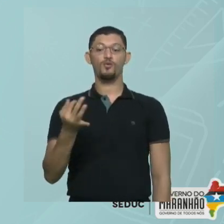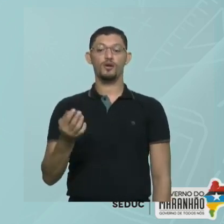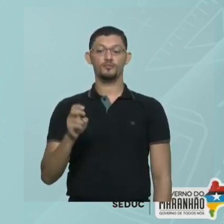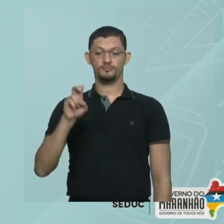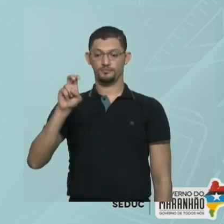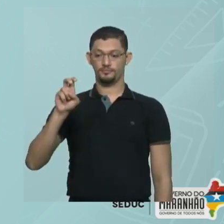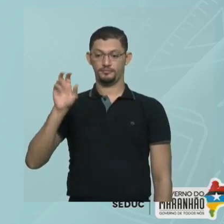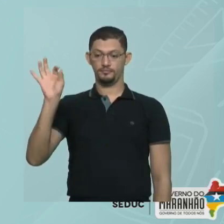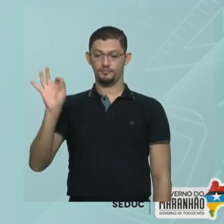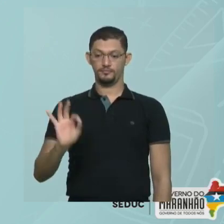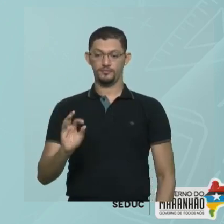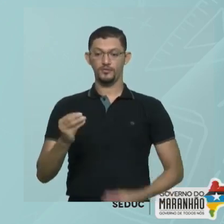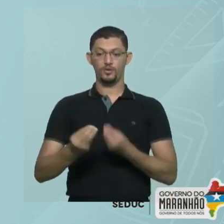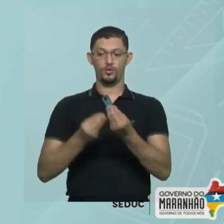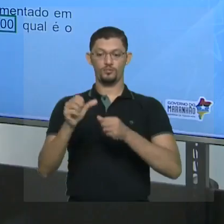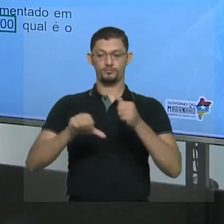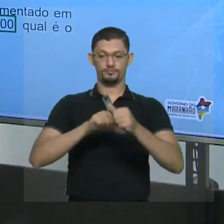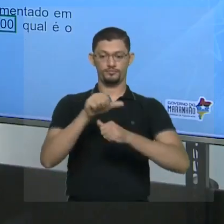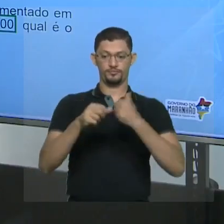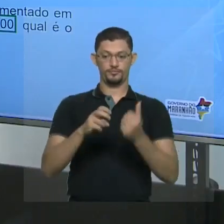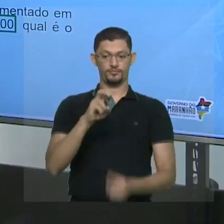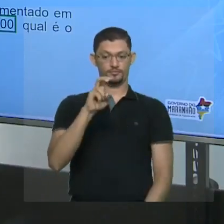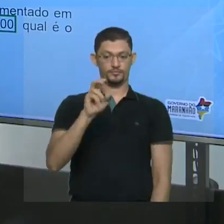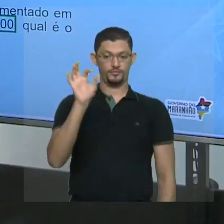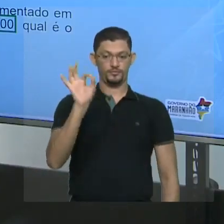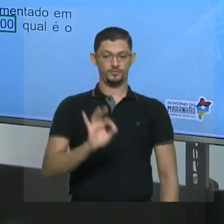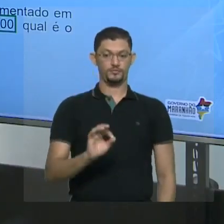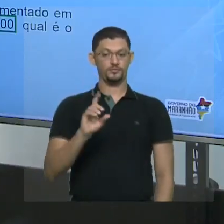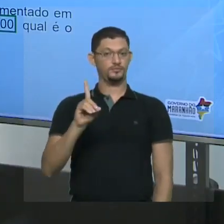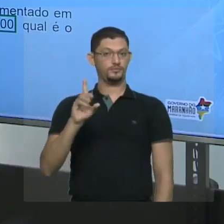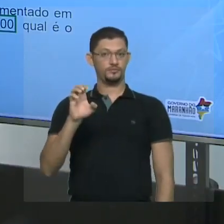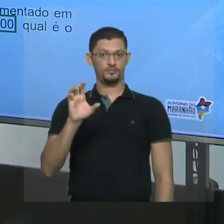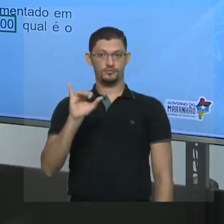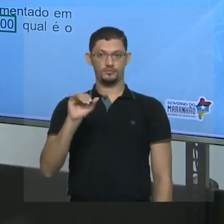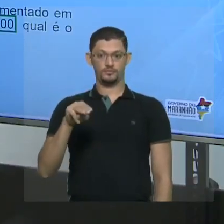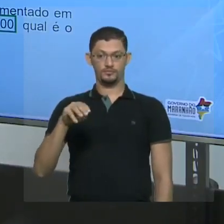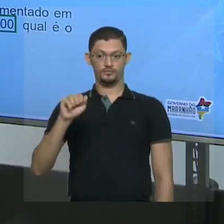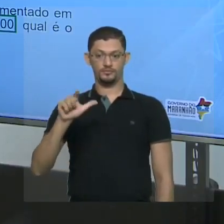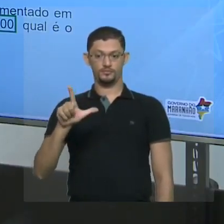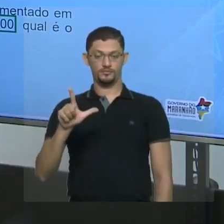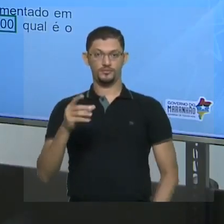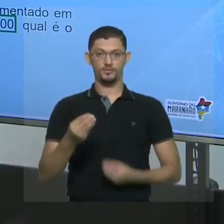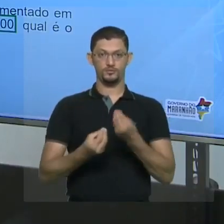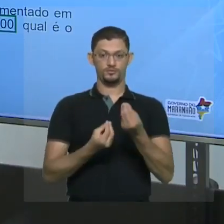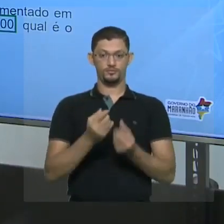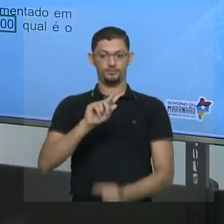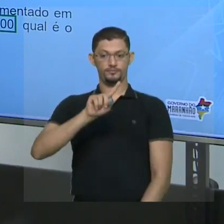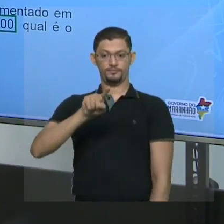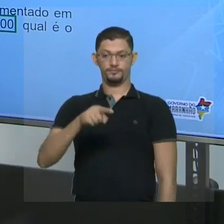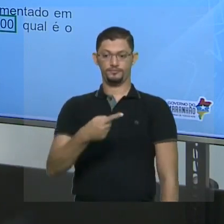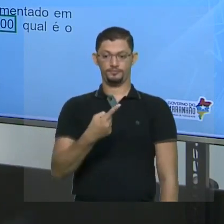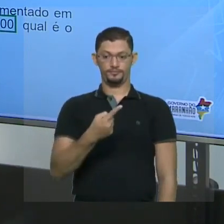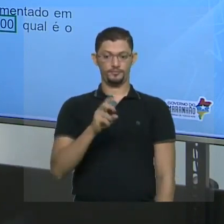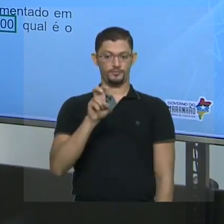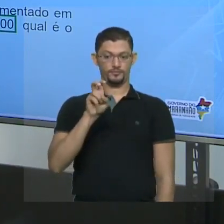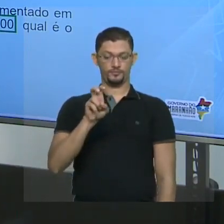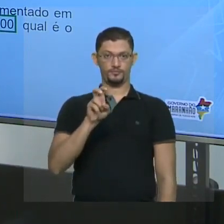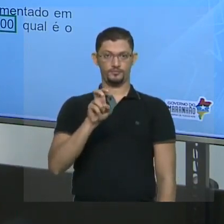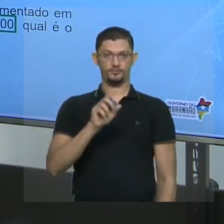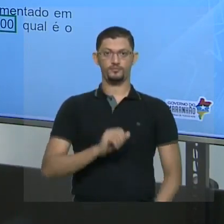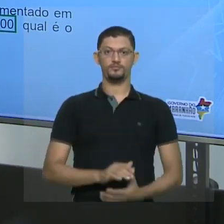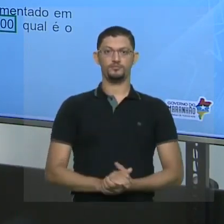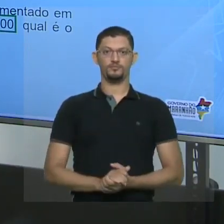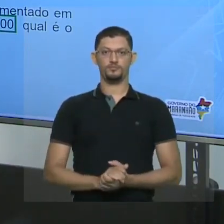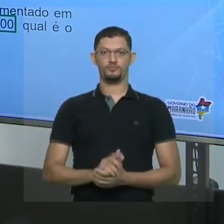Como é que eu transformo 5% para decimal? Da seguinte maneira, a vírgula está do lado direito do 5, vou deslocar